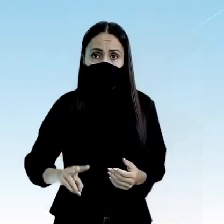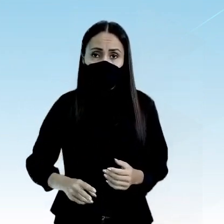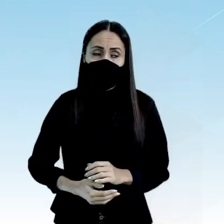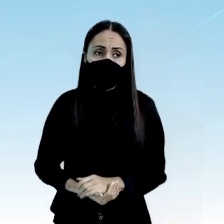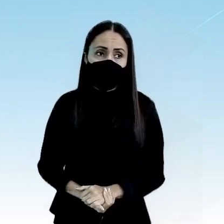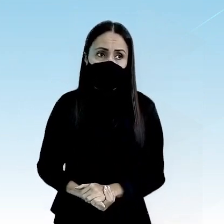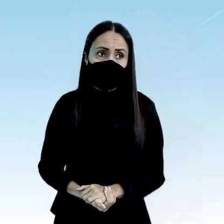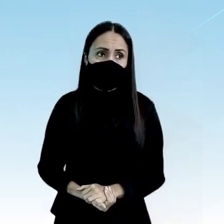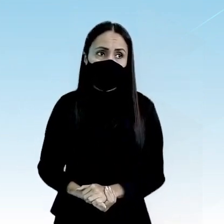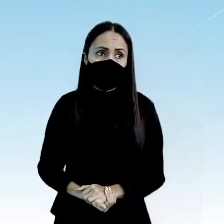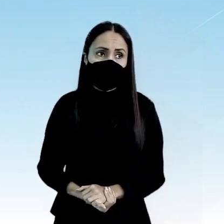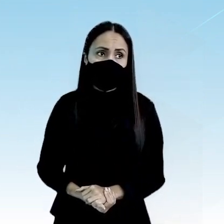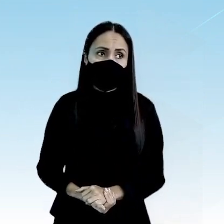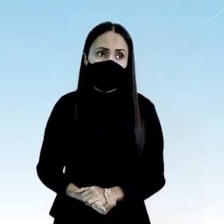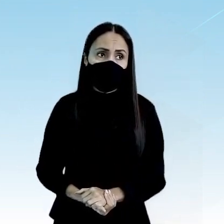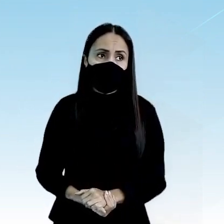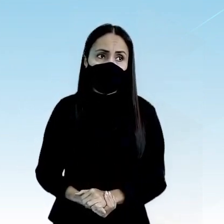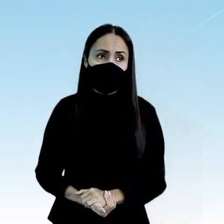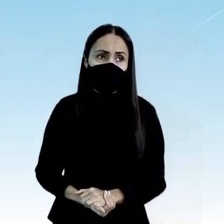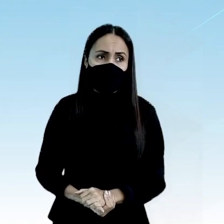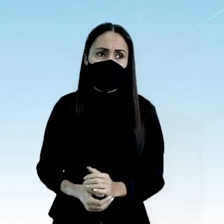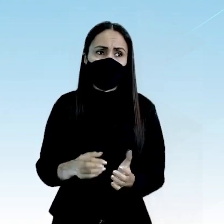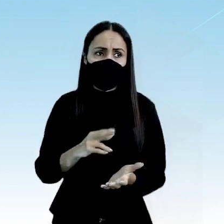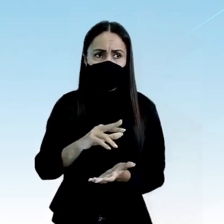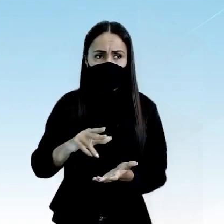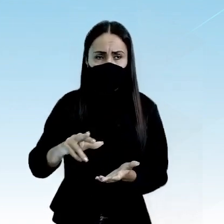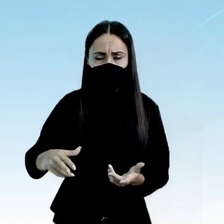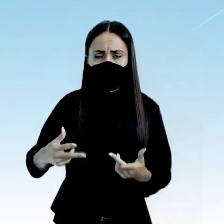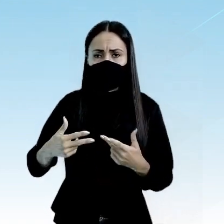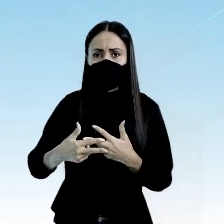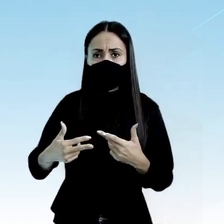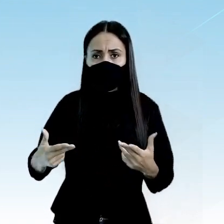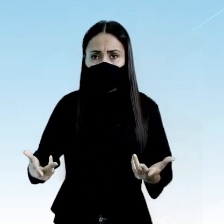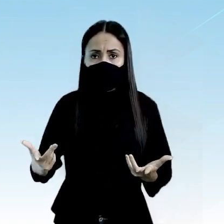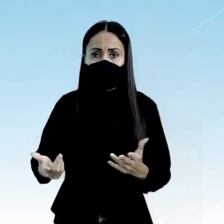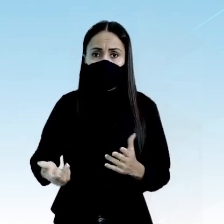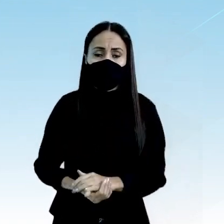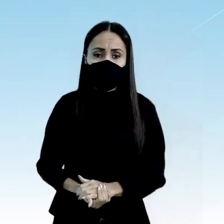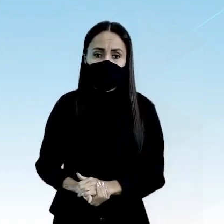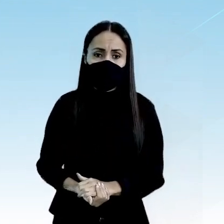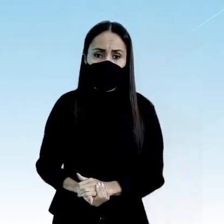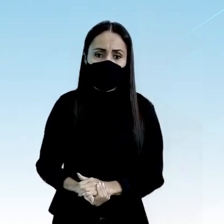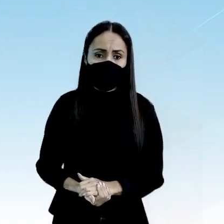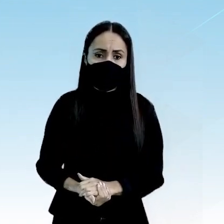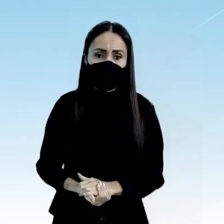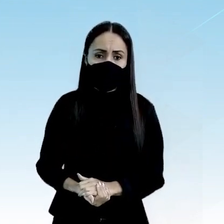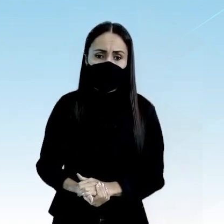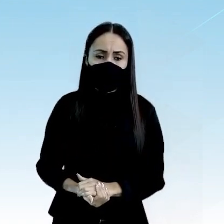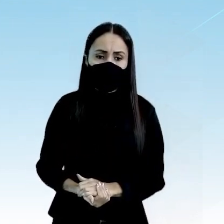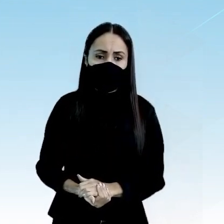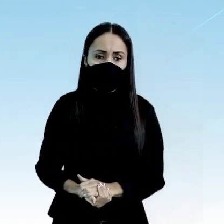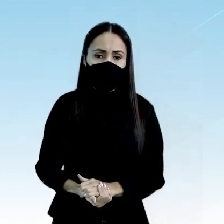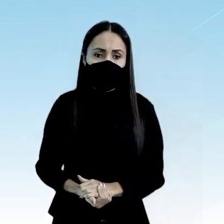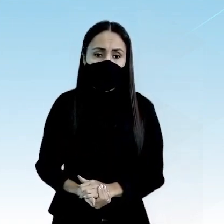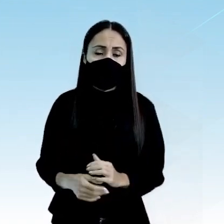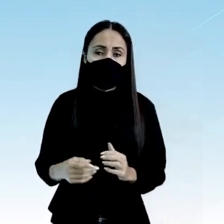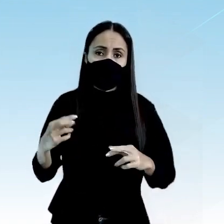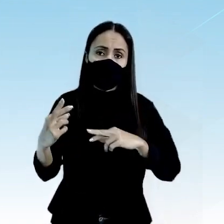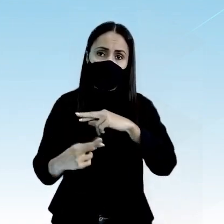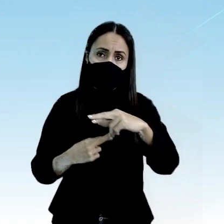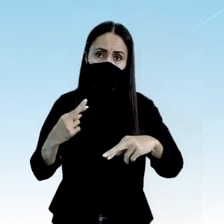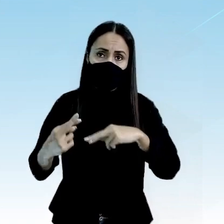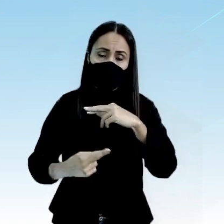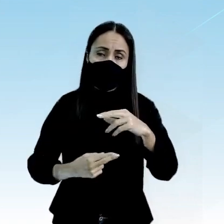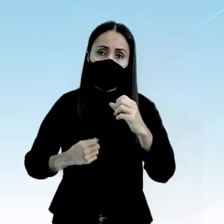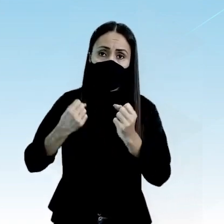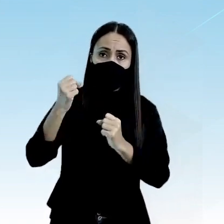fábricas. Então, entre os fatores que favoreceram o pioneirismo inglês na Revolução